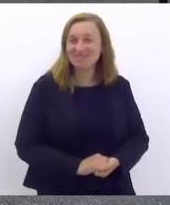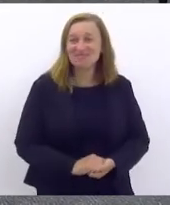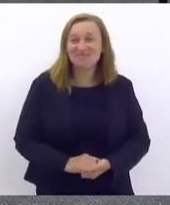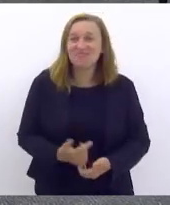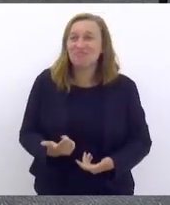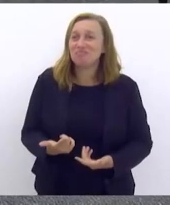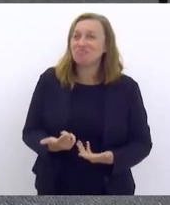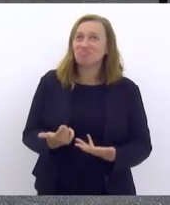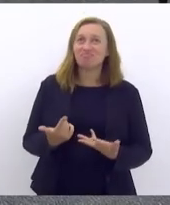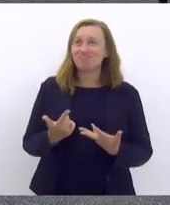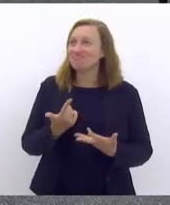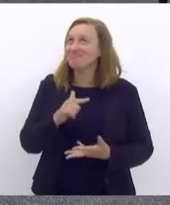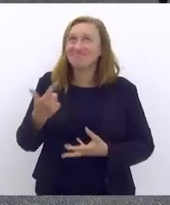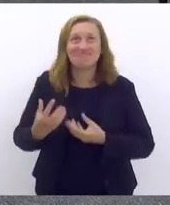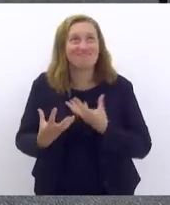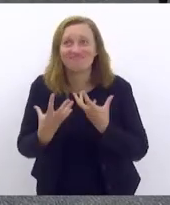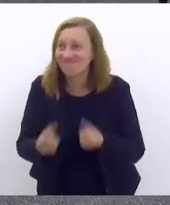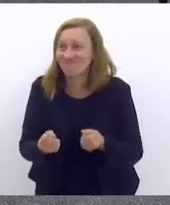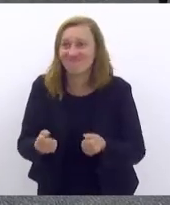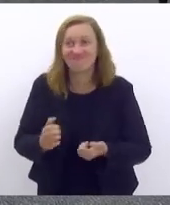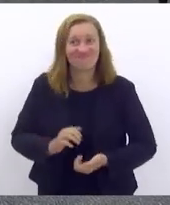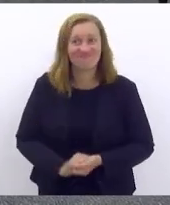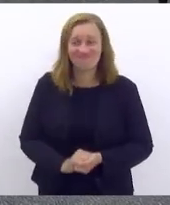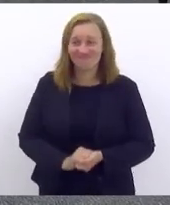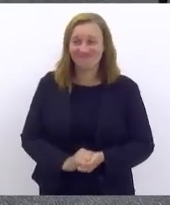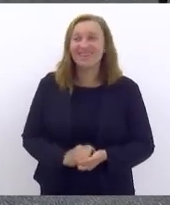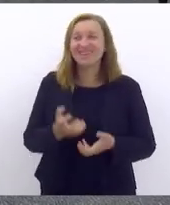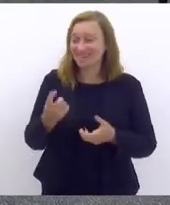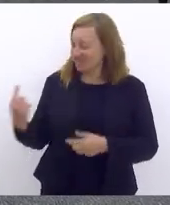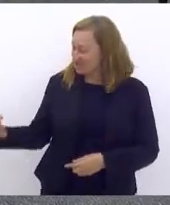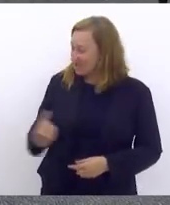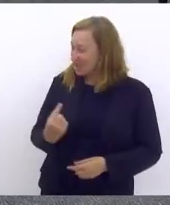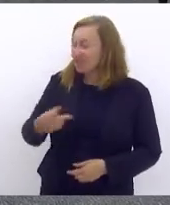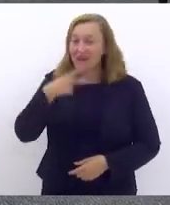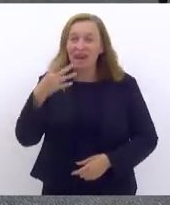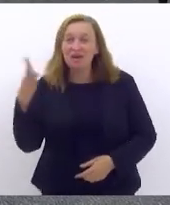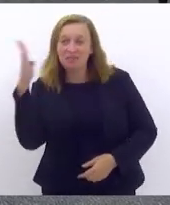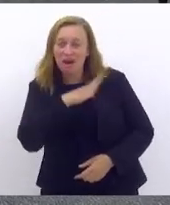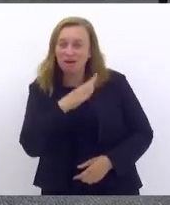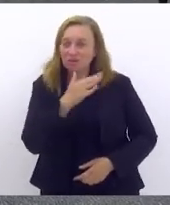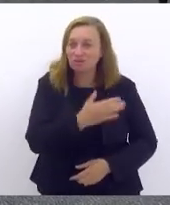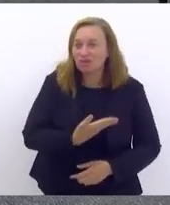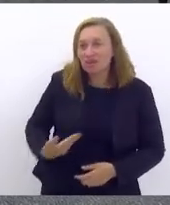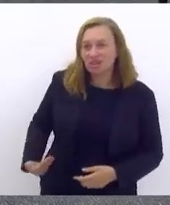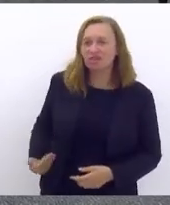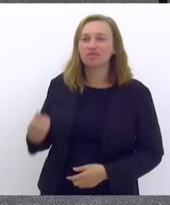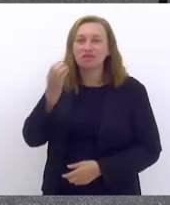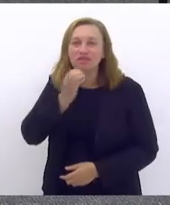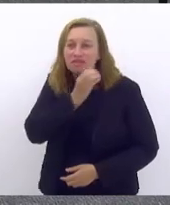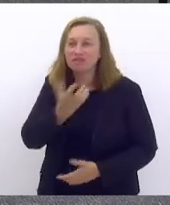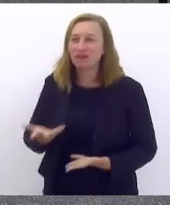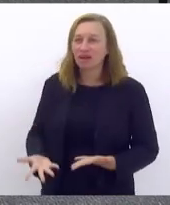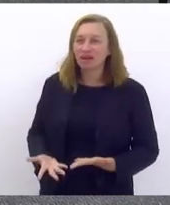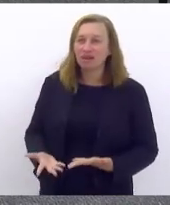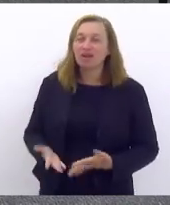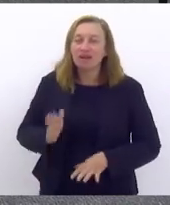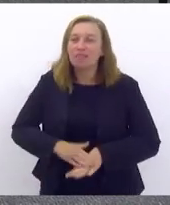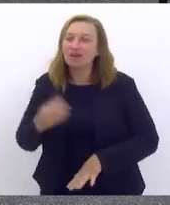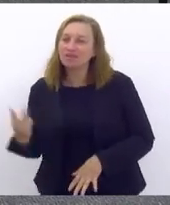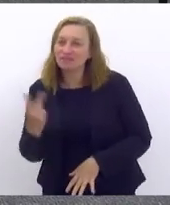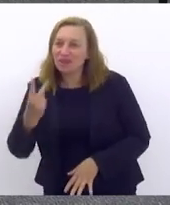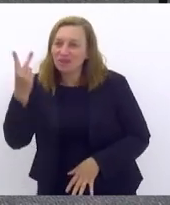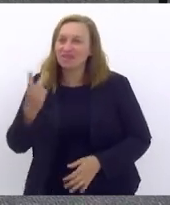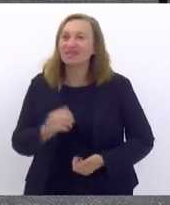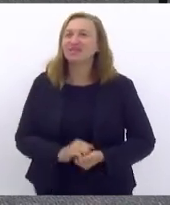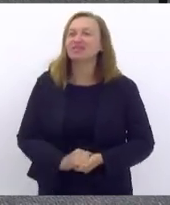Defenda a libertinagem. E querem vir para cá falar mal do governador Cláudio Castro? O governador que mais valorizou as